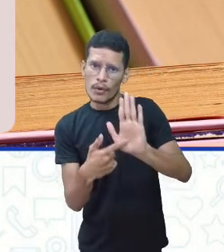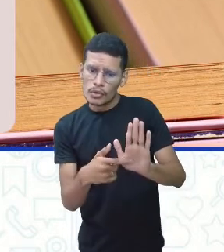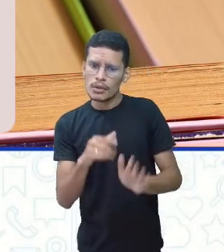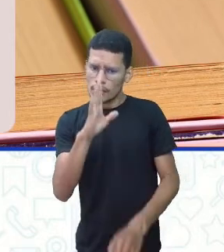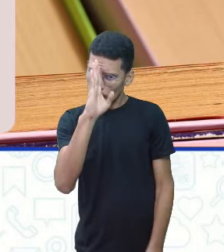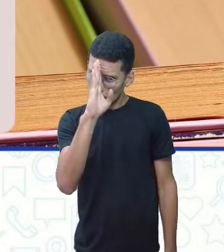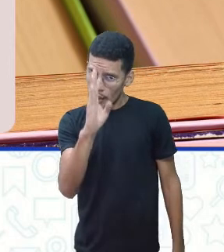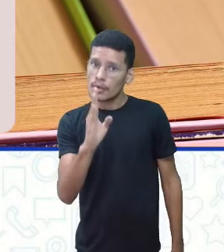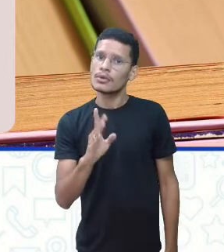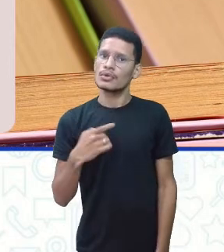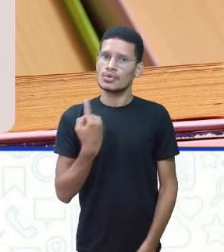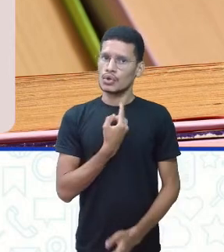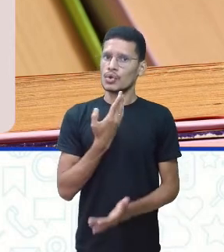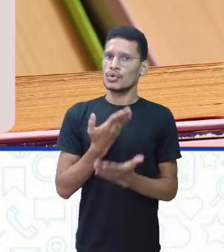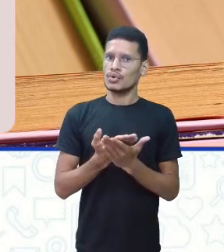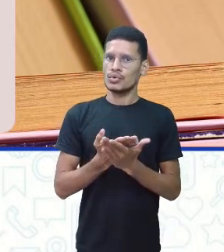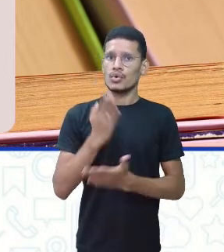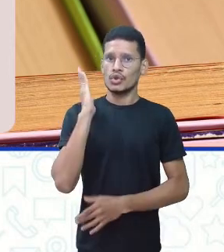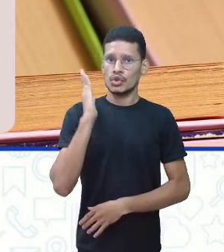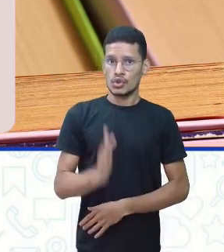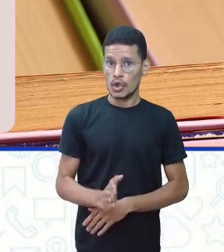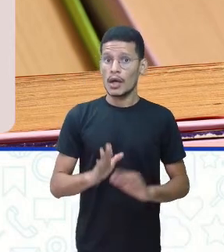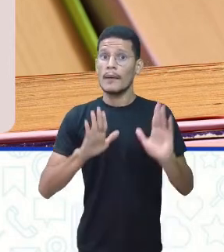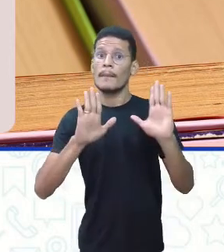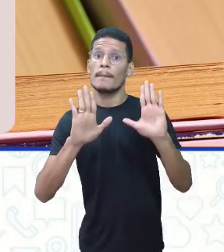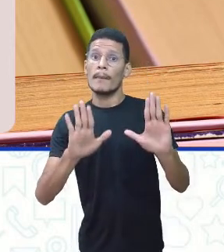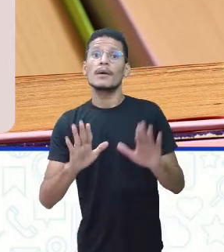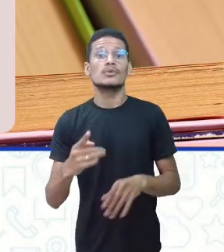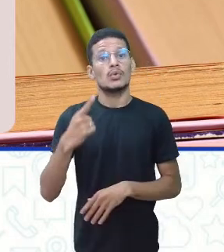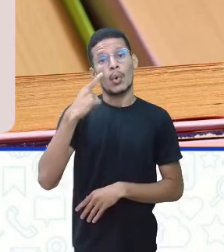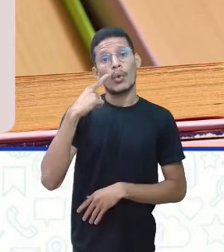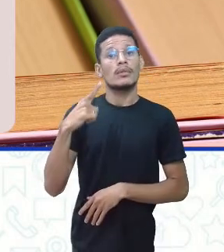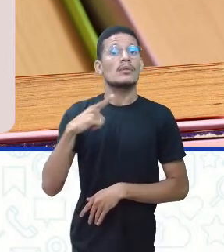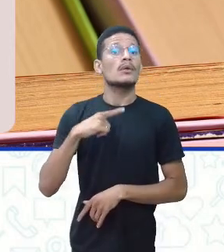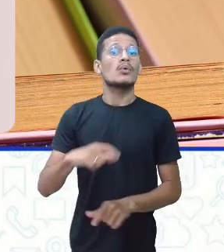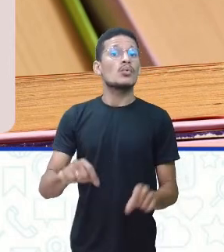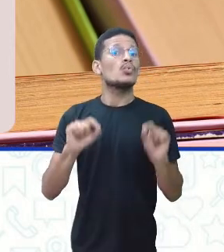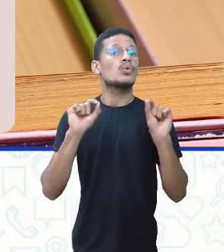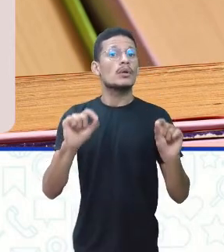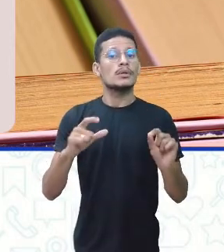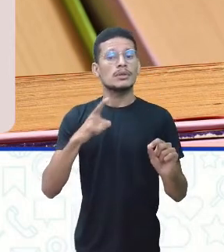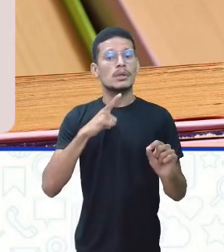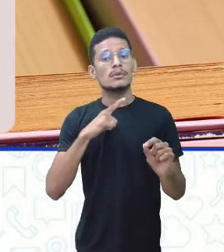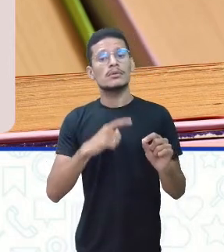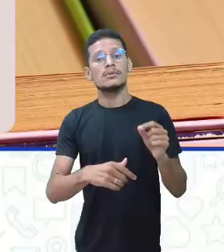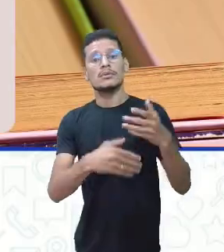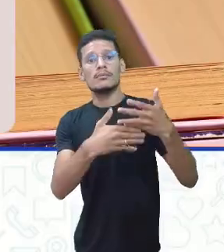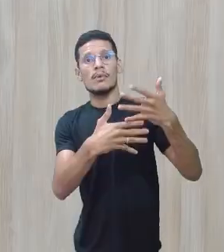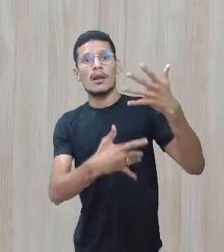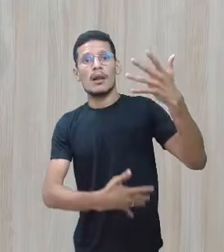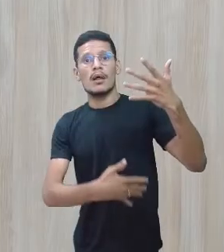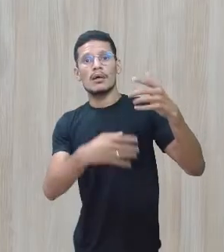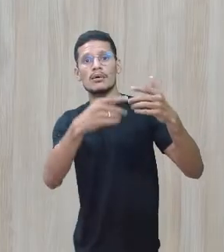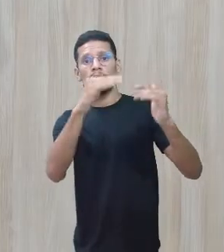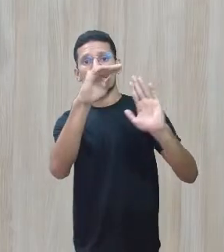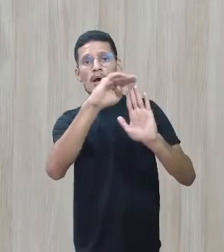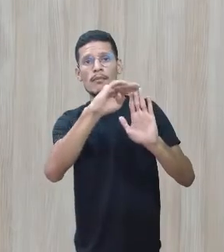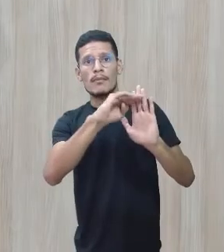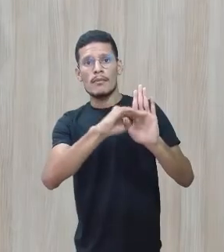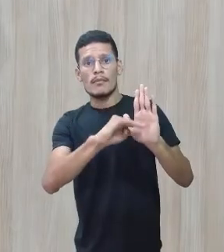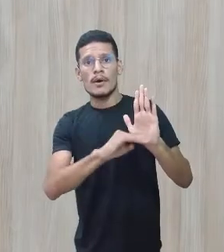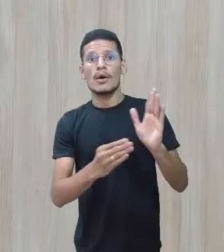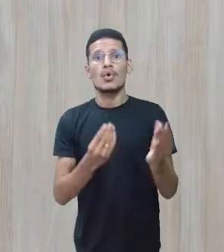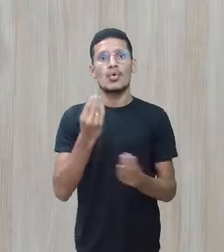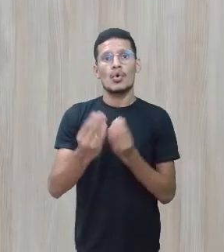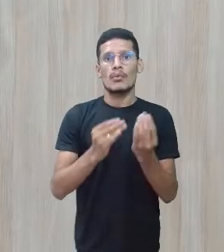Isso aqui tudo a gente já falou. E a gente vai ter o quê? Todo um repertório enorme de